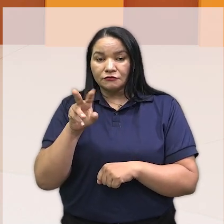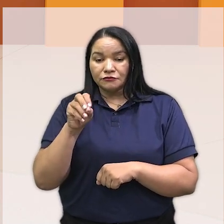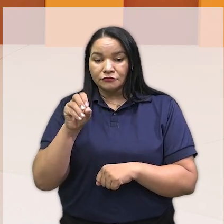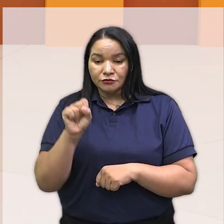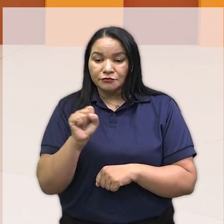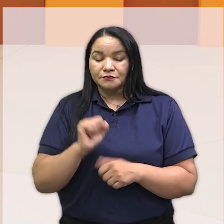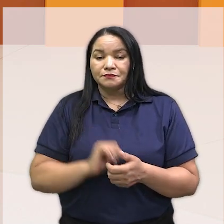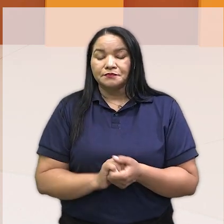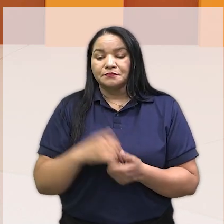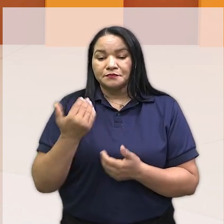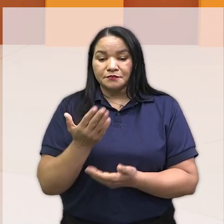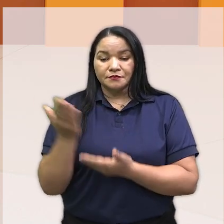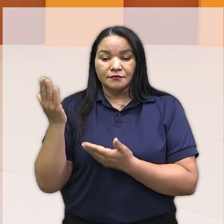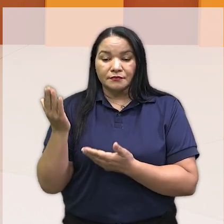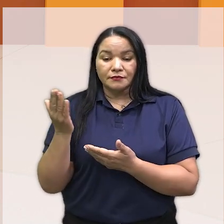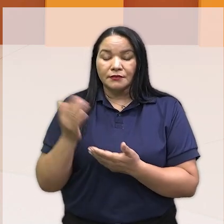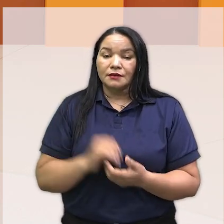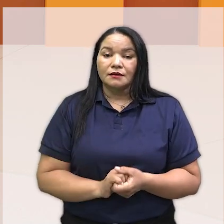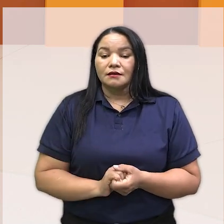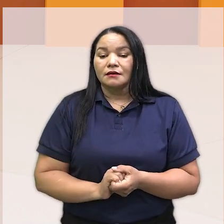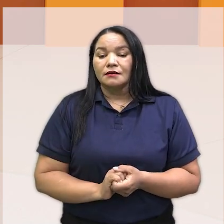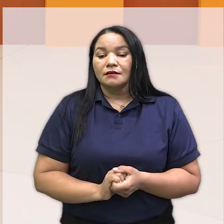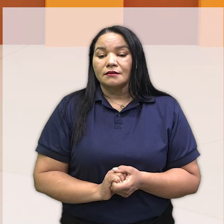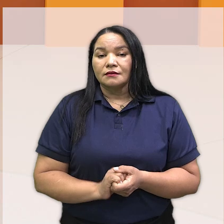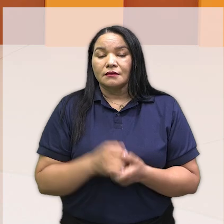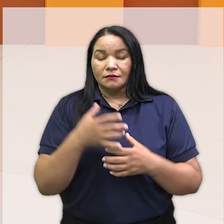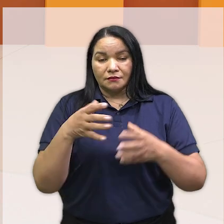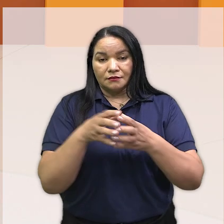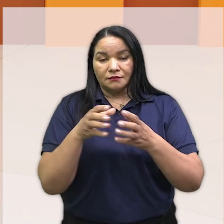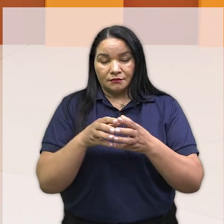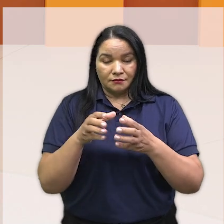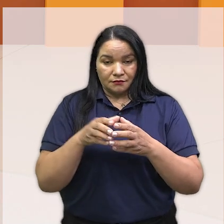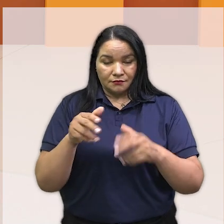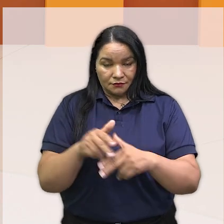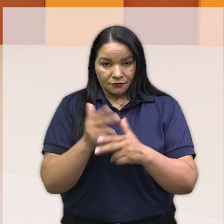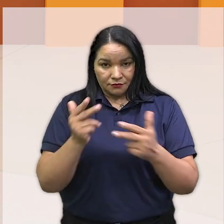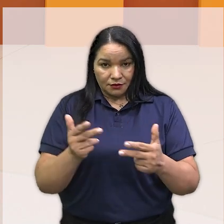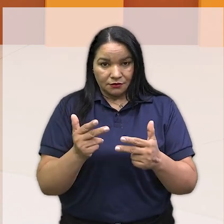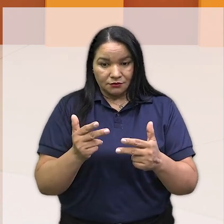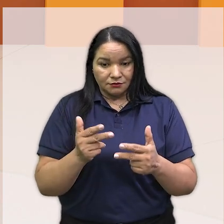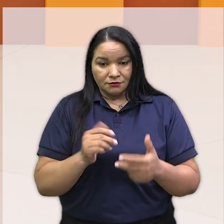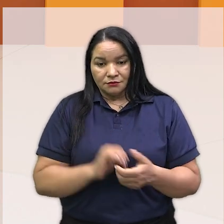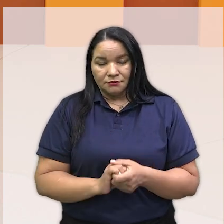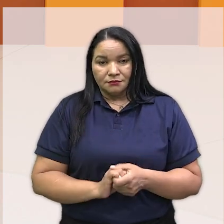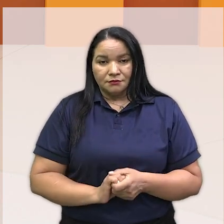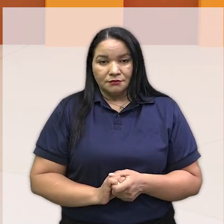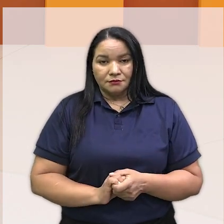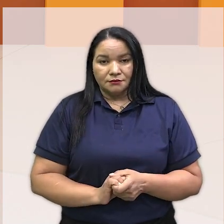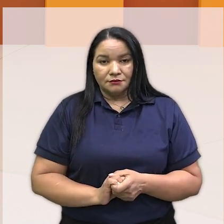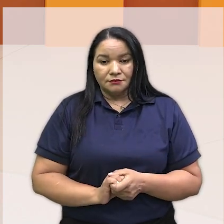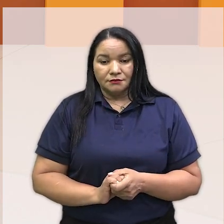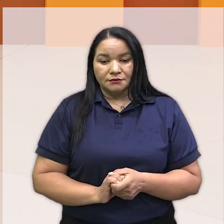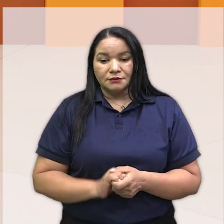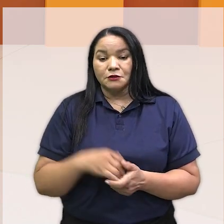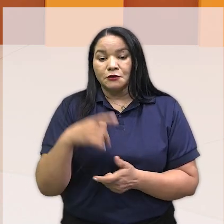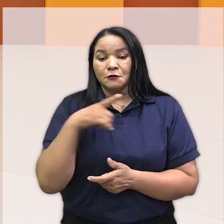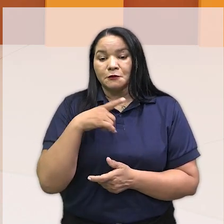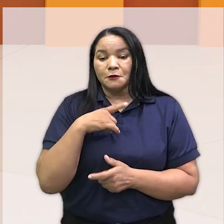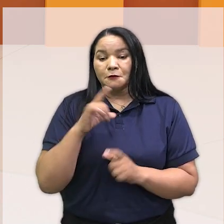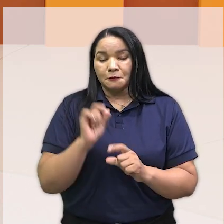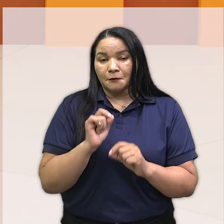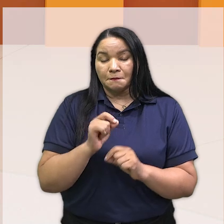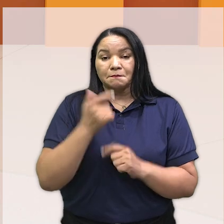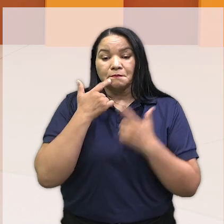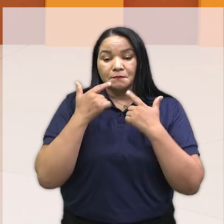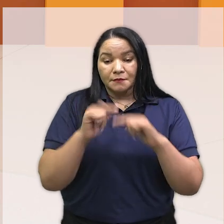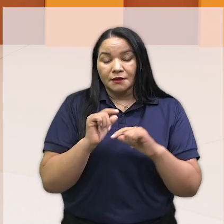eslavos, gente, formam ali um grupo étnico que acaba tendo um fator